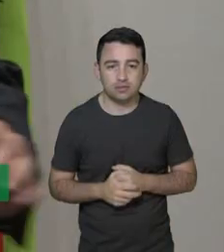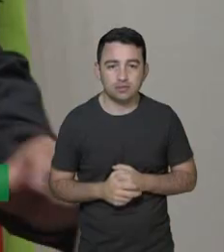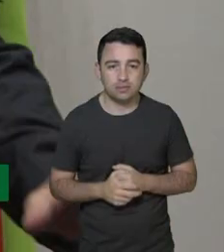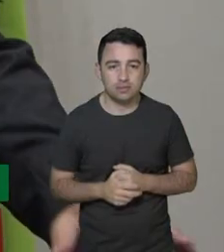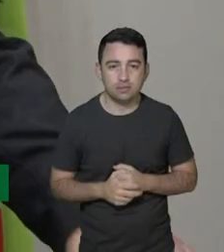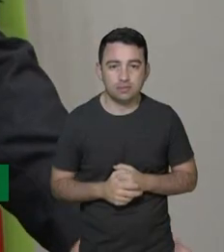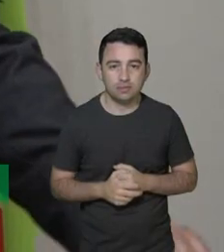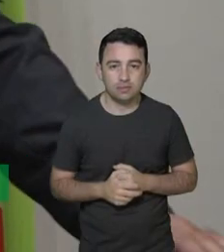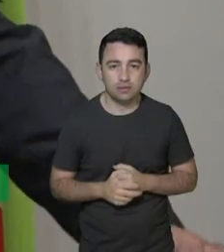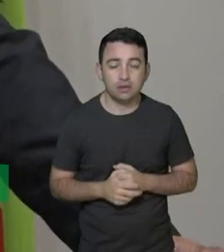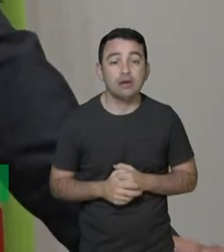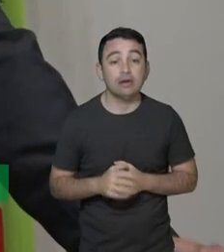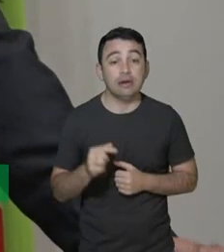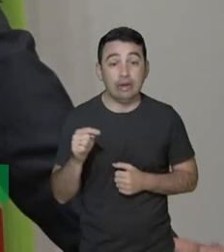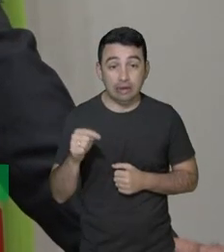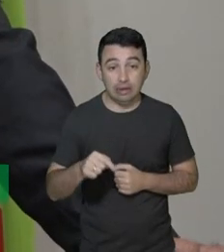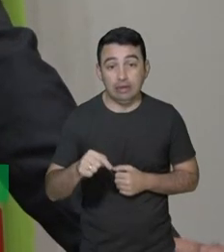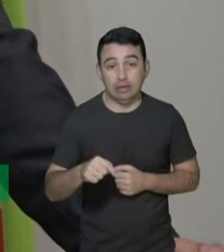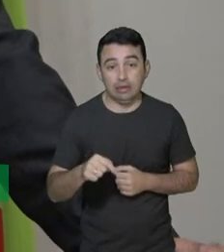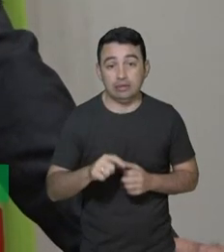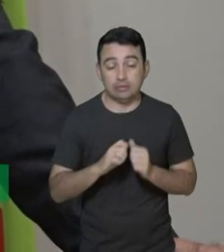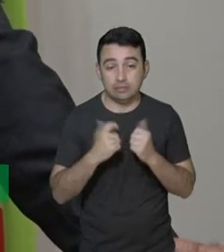Aqui